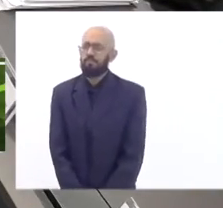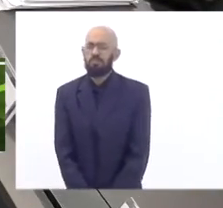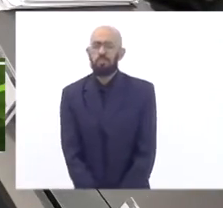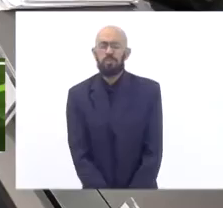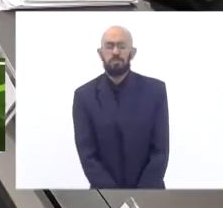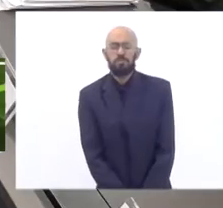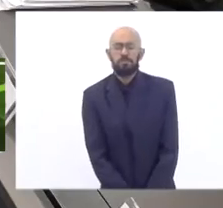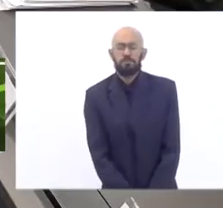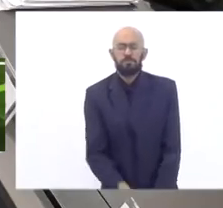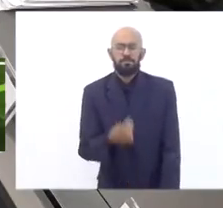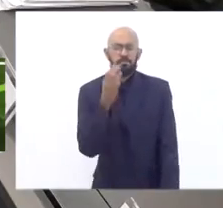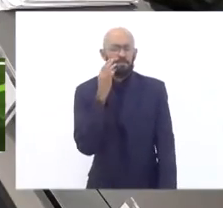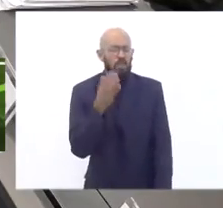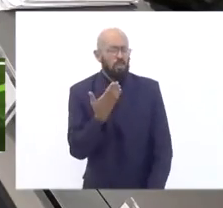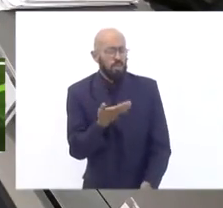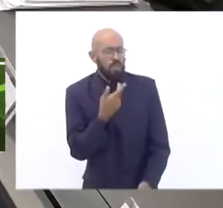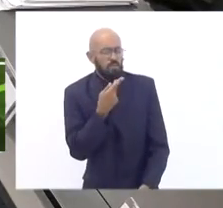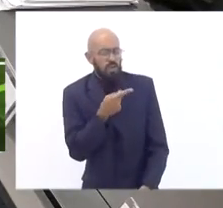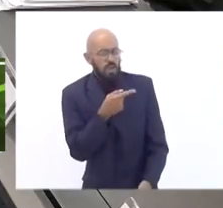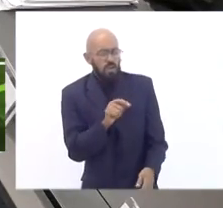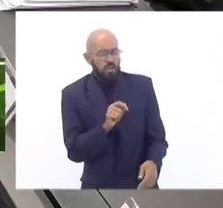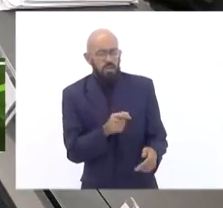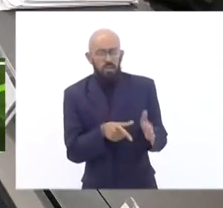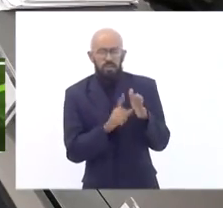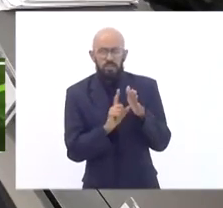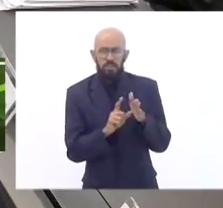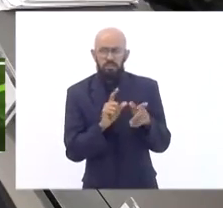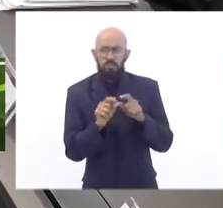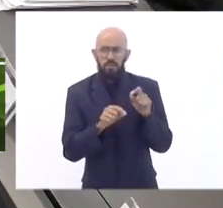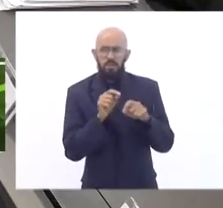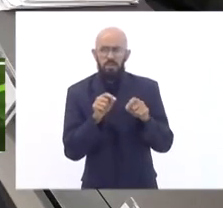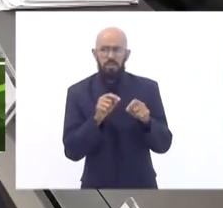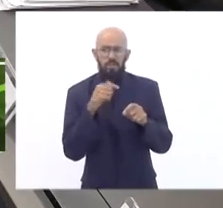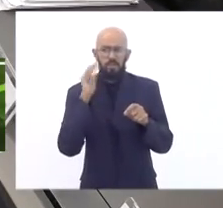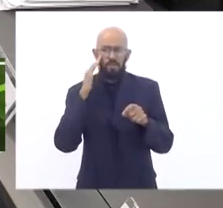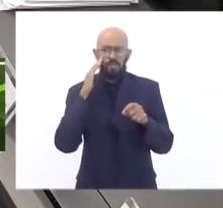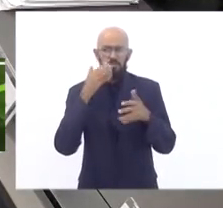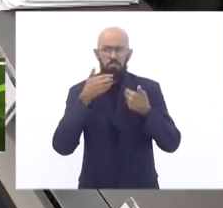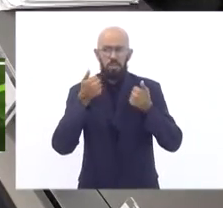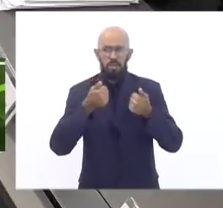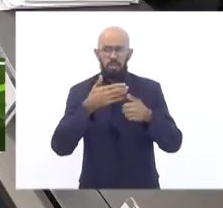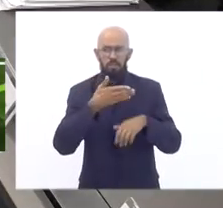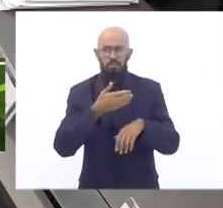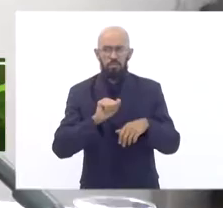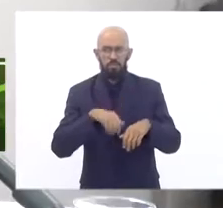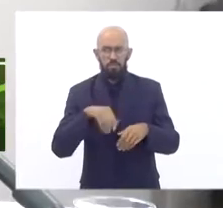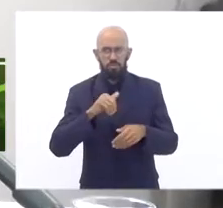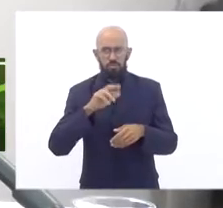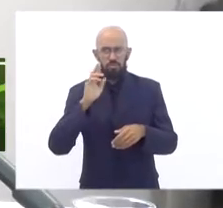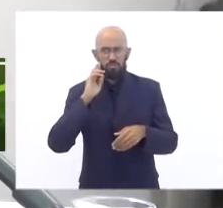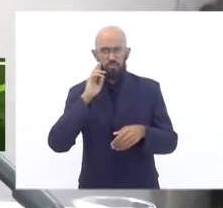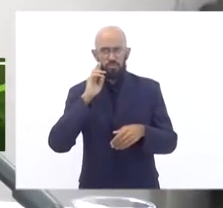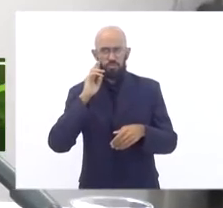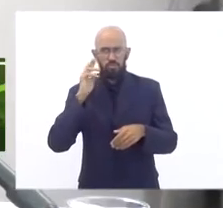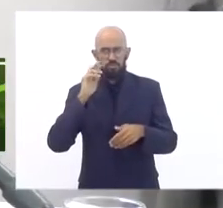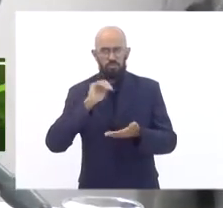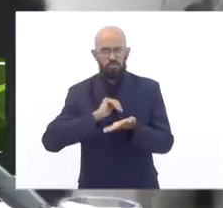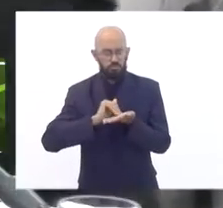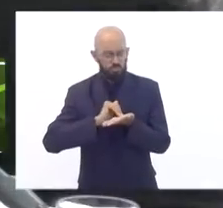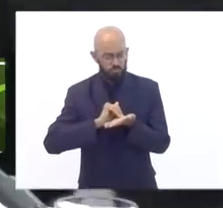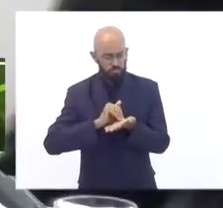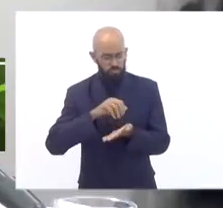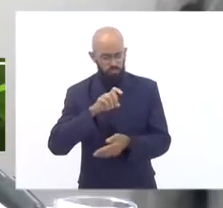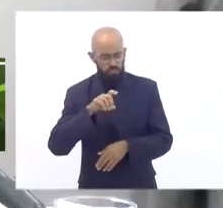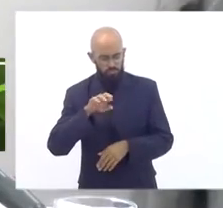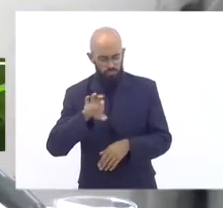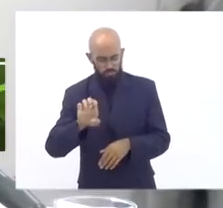fazer questões mais técnicas, para entender melhor. Estou me dirigindo ao secretário André Luiz e à senhora Priscila